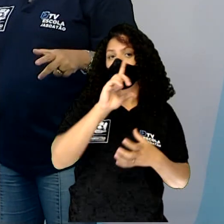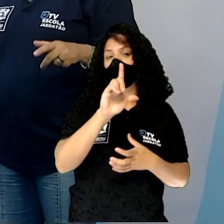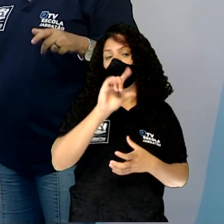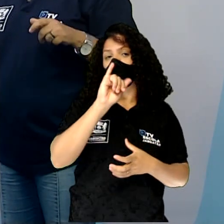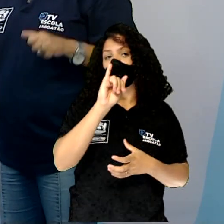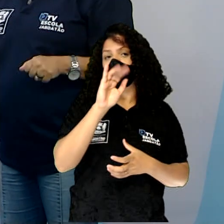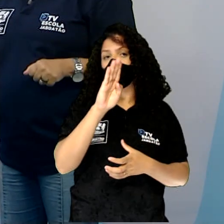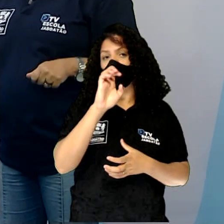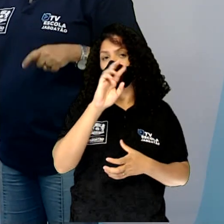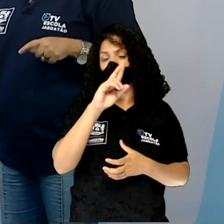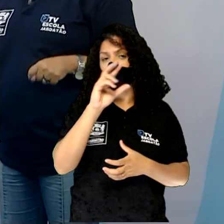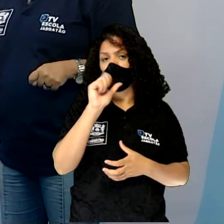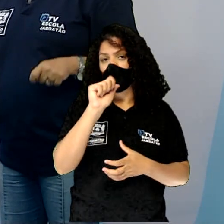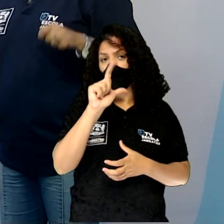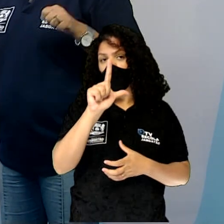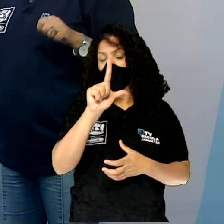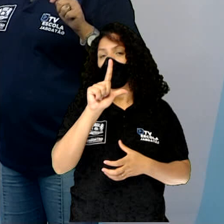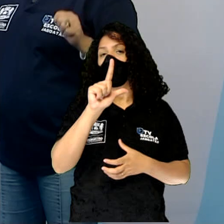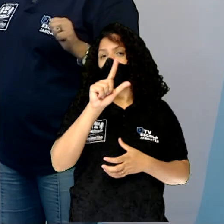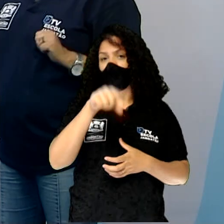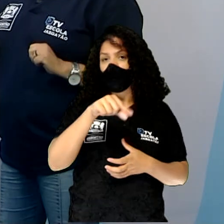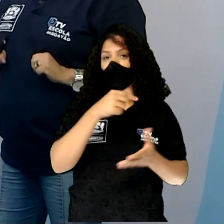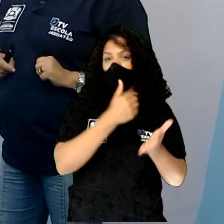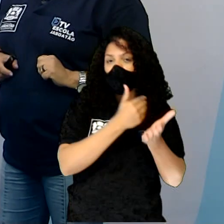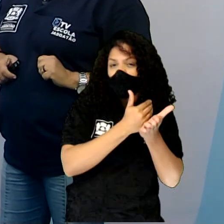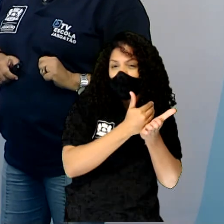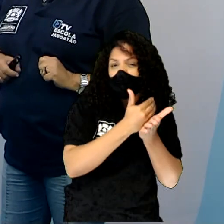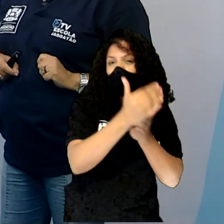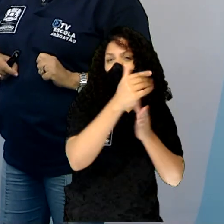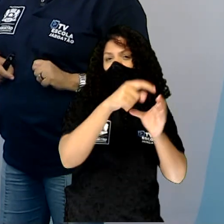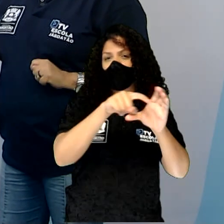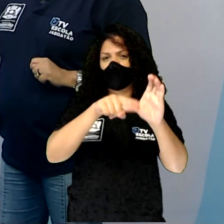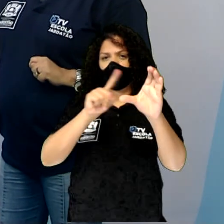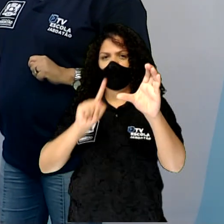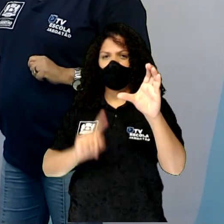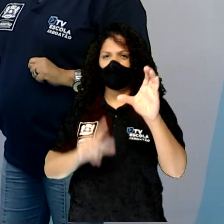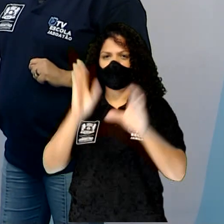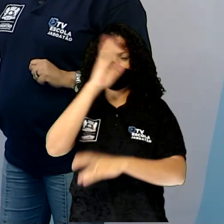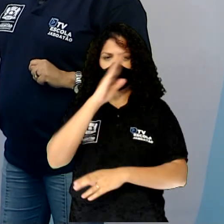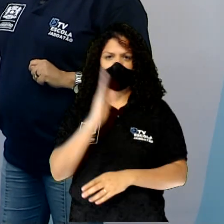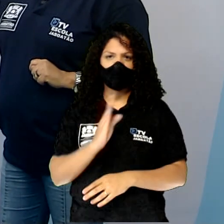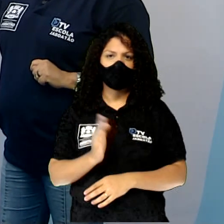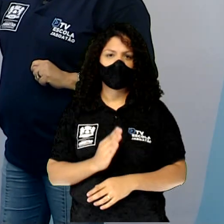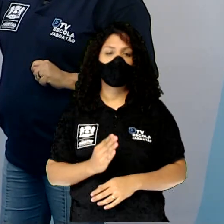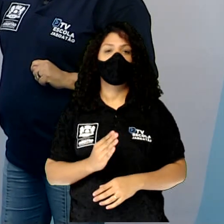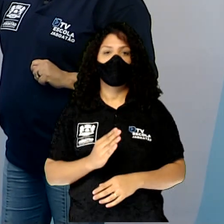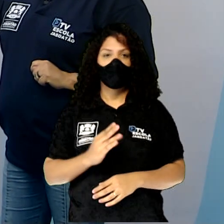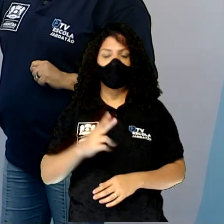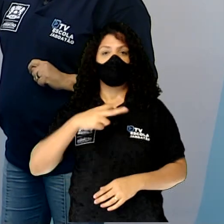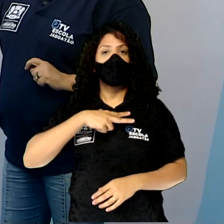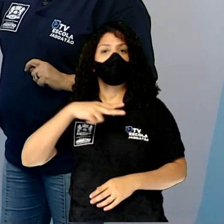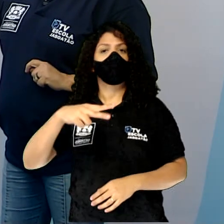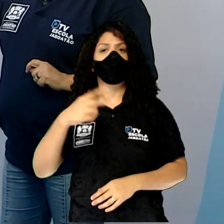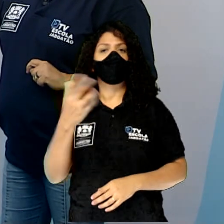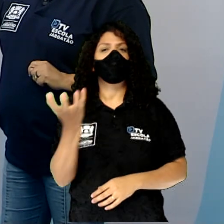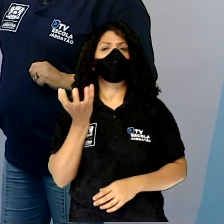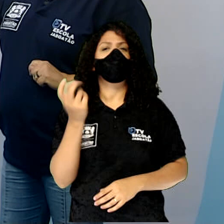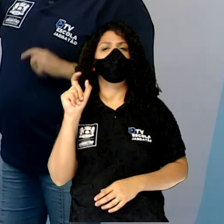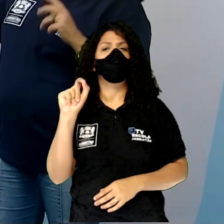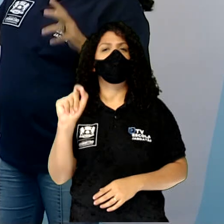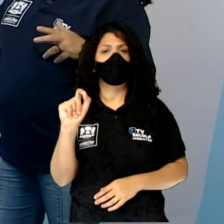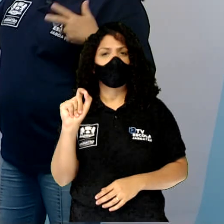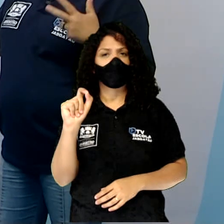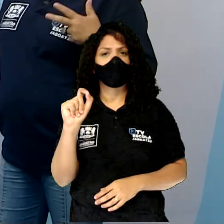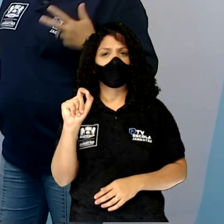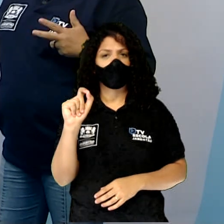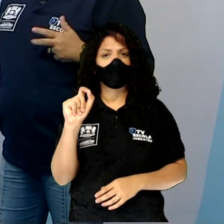já, um ponto de partida para a independência do Brasil, né? Os portugueses queriam que a